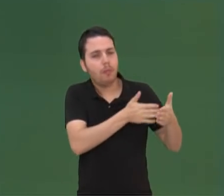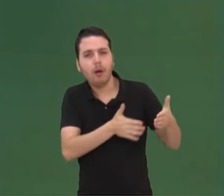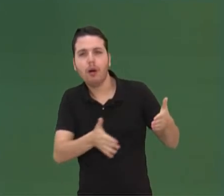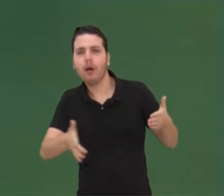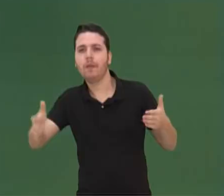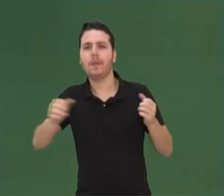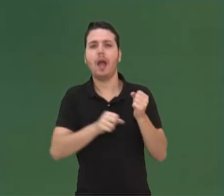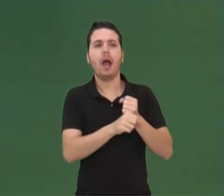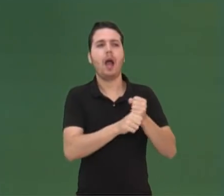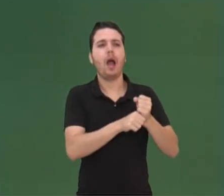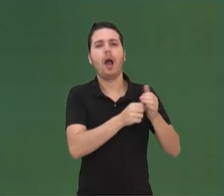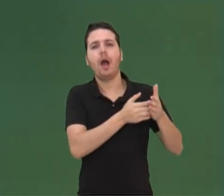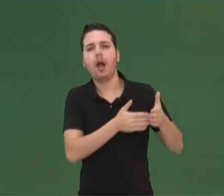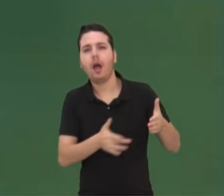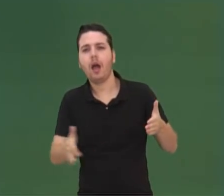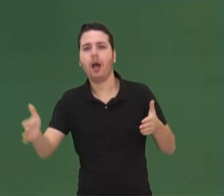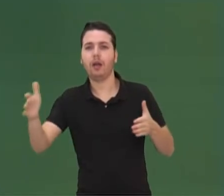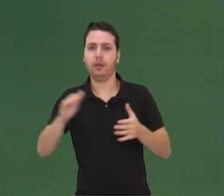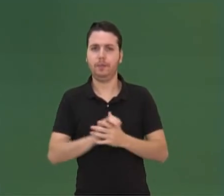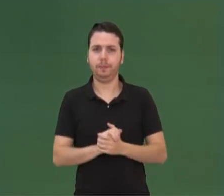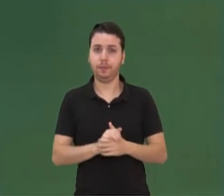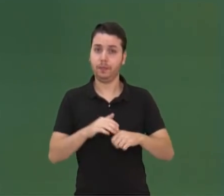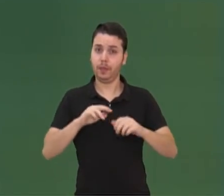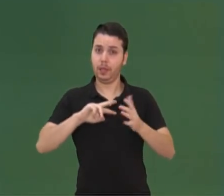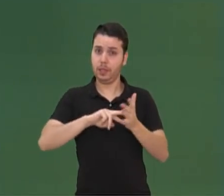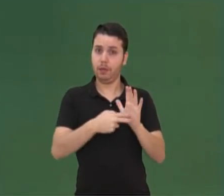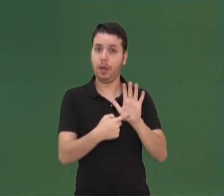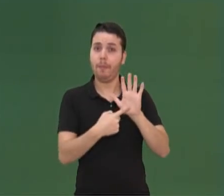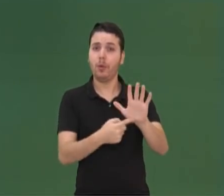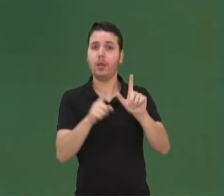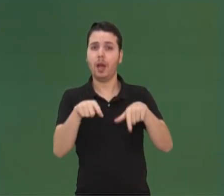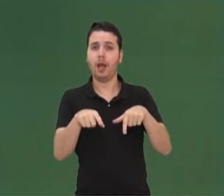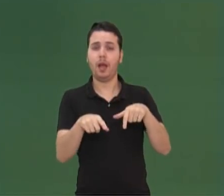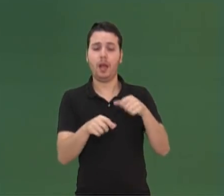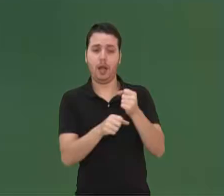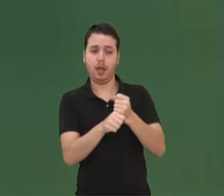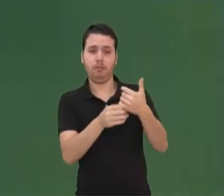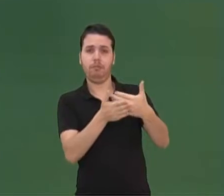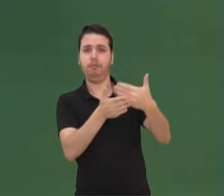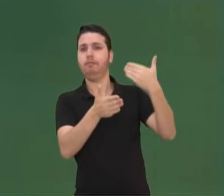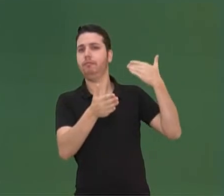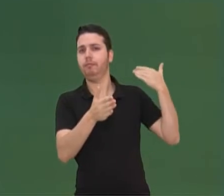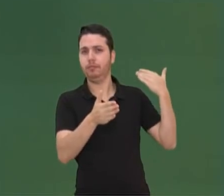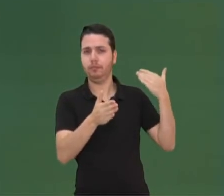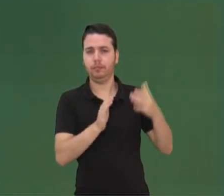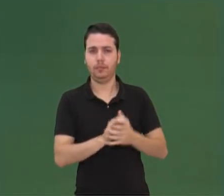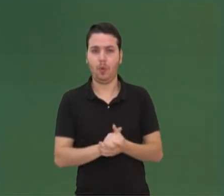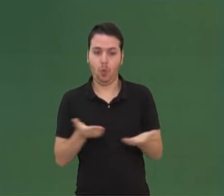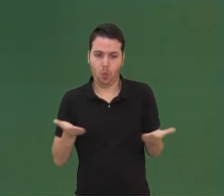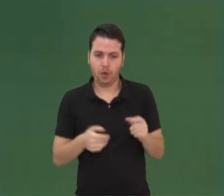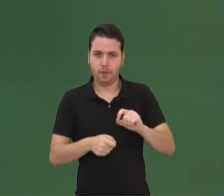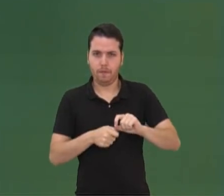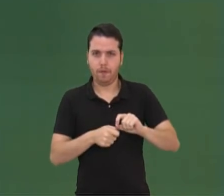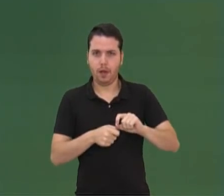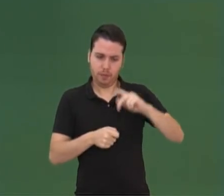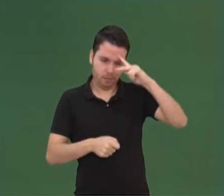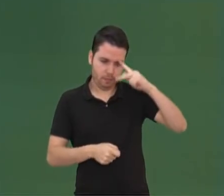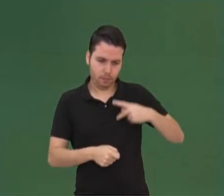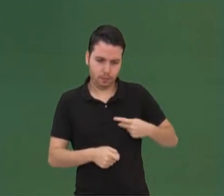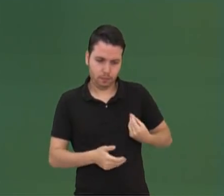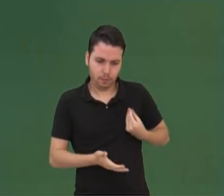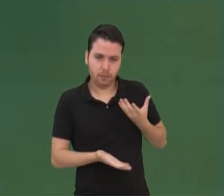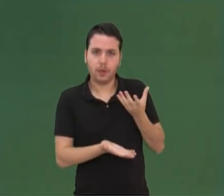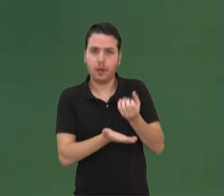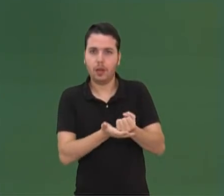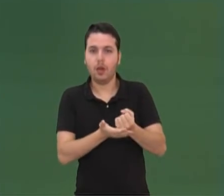vão mostrando para nós que isso é lá atrás. Hoje está sendo feita a autobiografia e está contando a